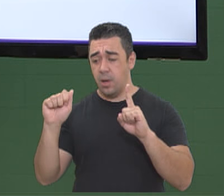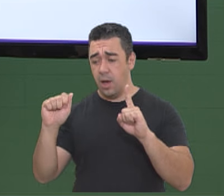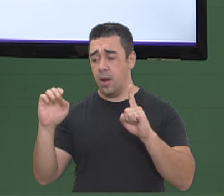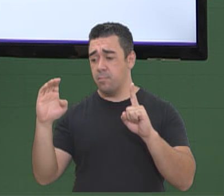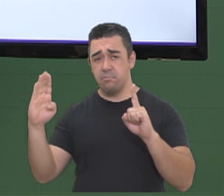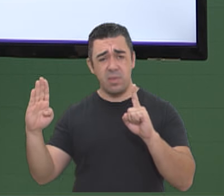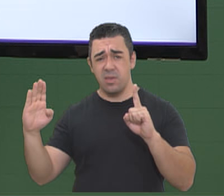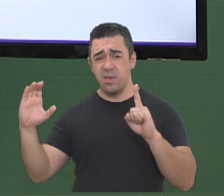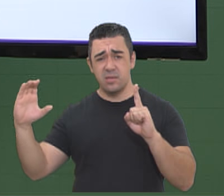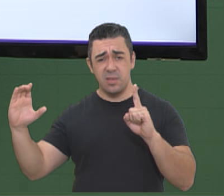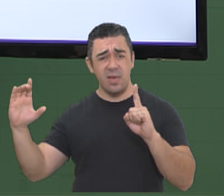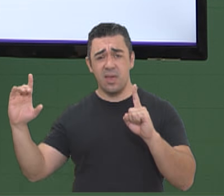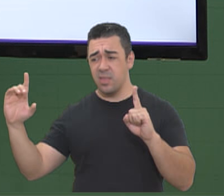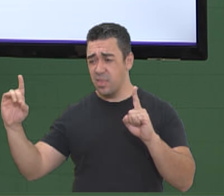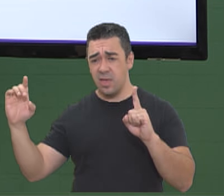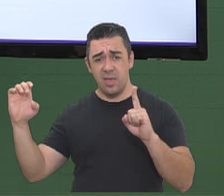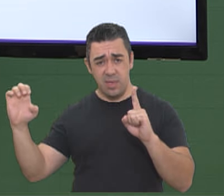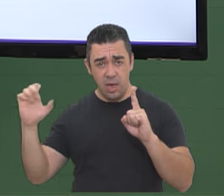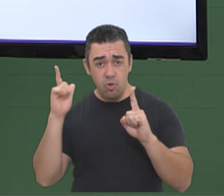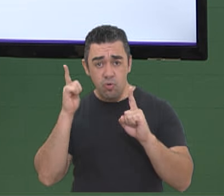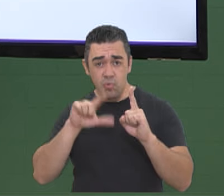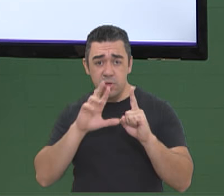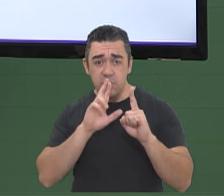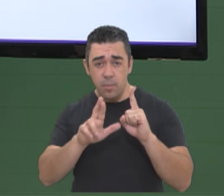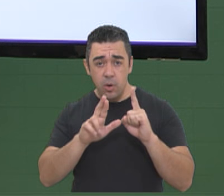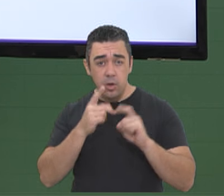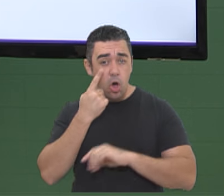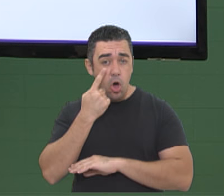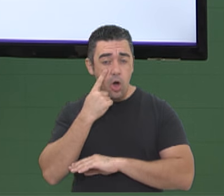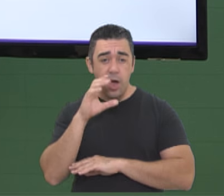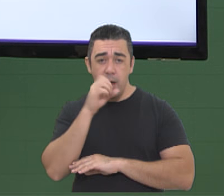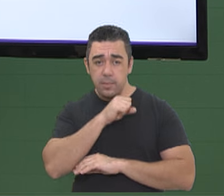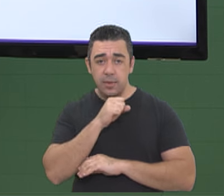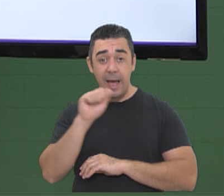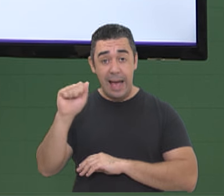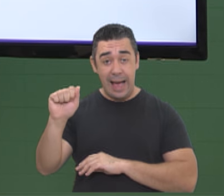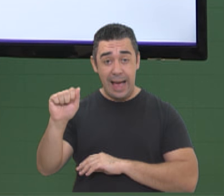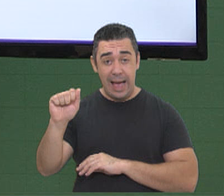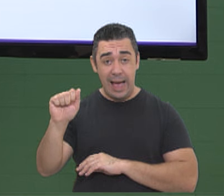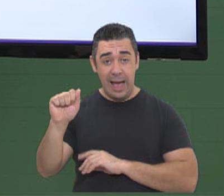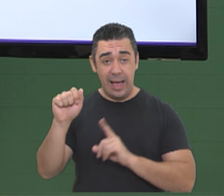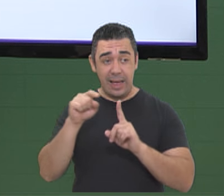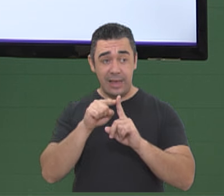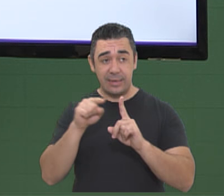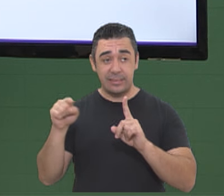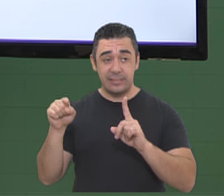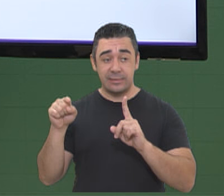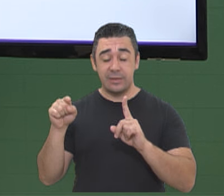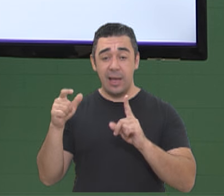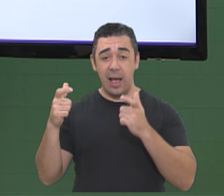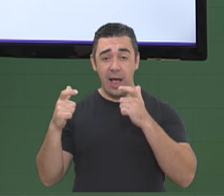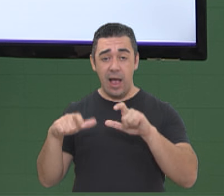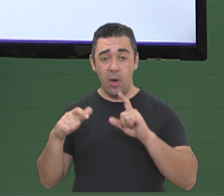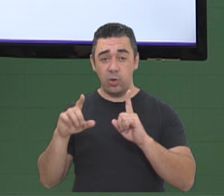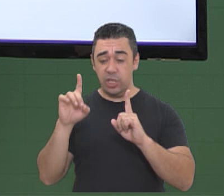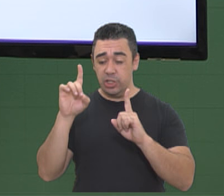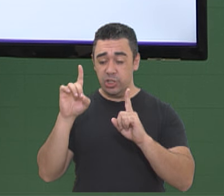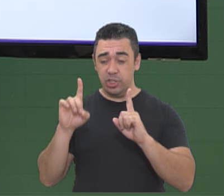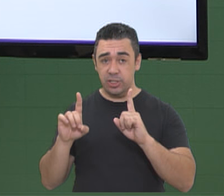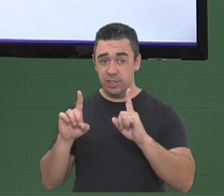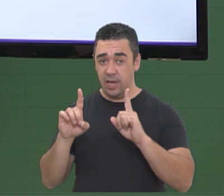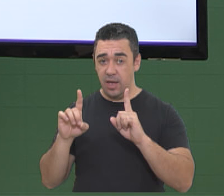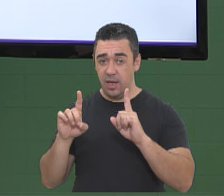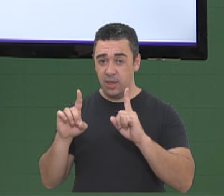cidade C, D e E? Conseguiram fazer? Vamos lá. Cidade A está à direita